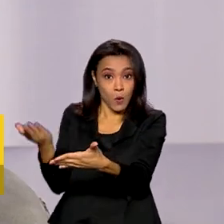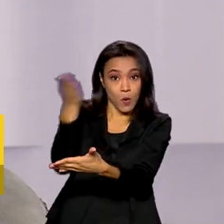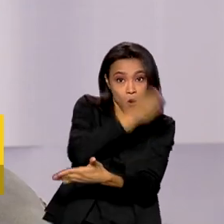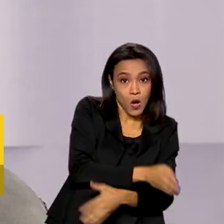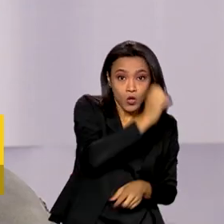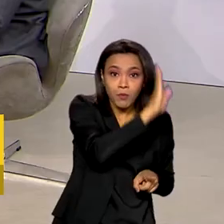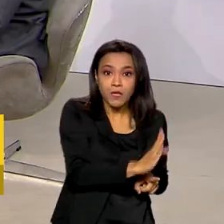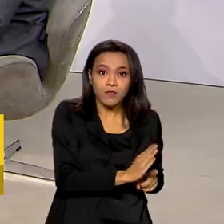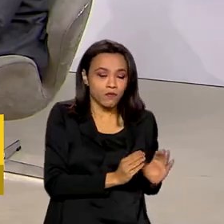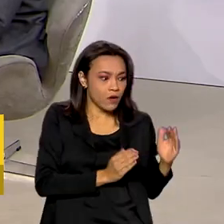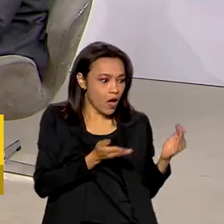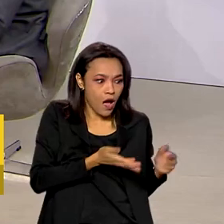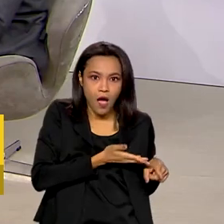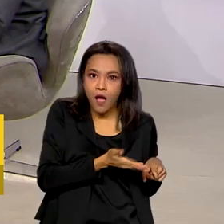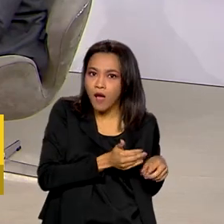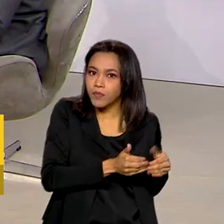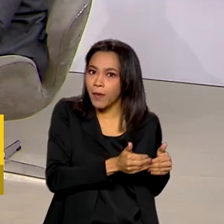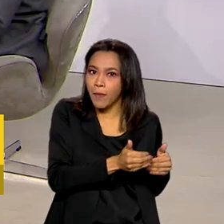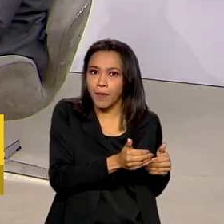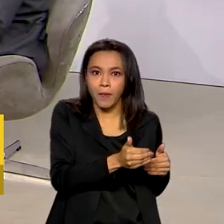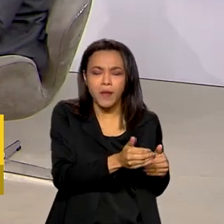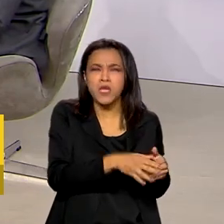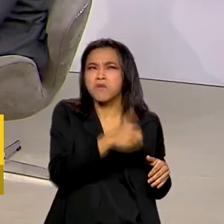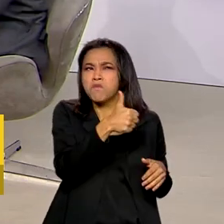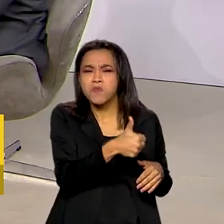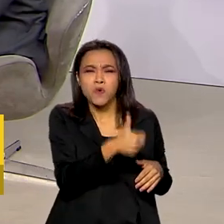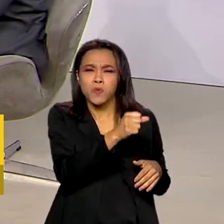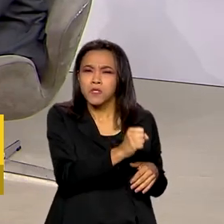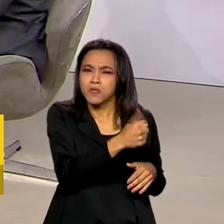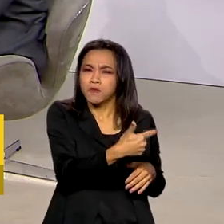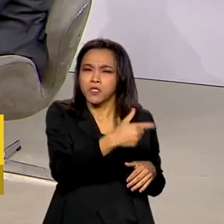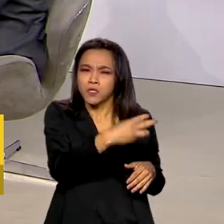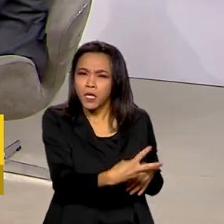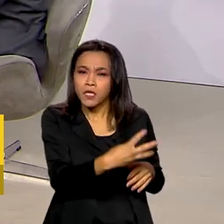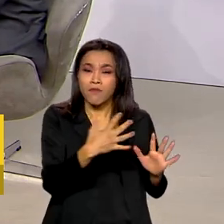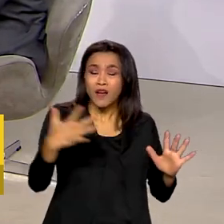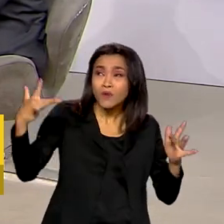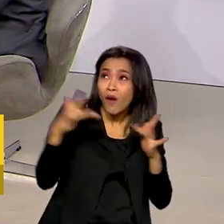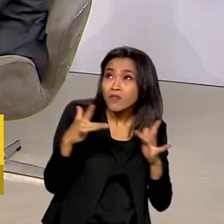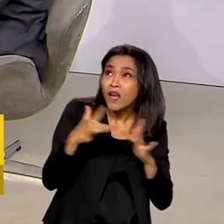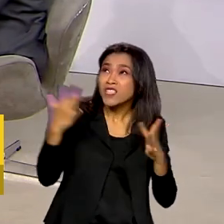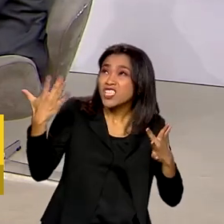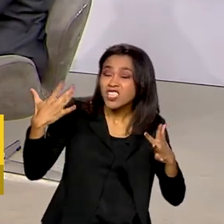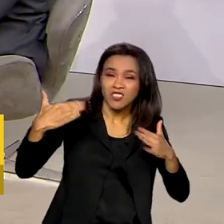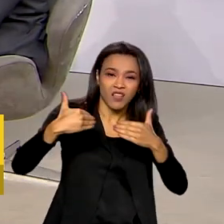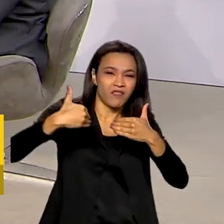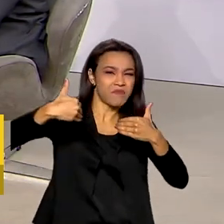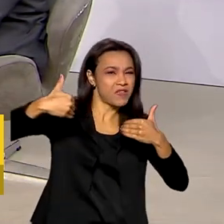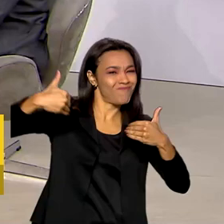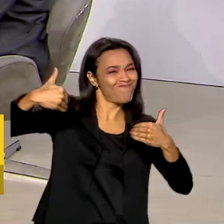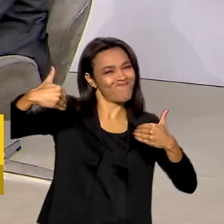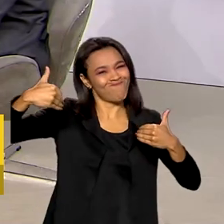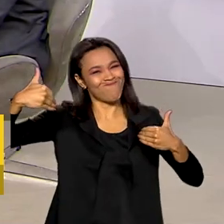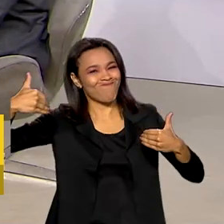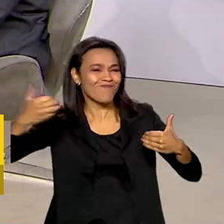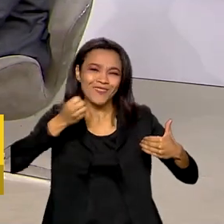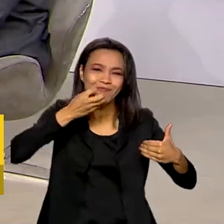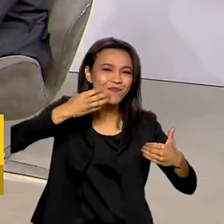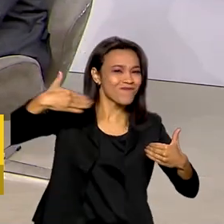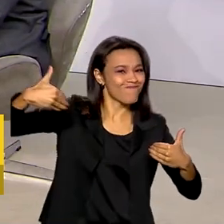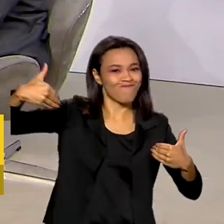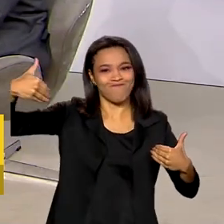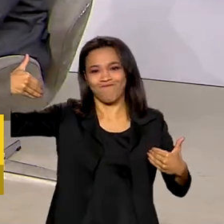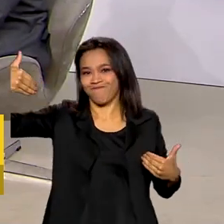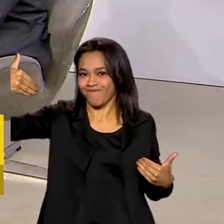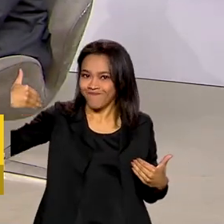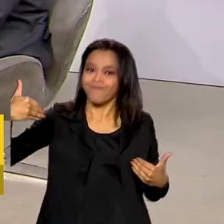guerra, por exemplo, termina no ano seguinte, 1823, só que as relações com Portugal continuam quebradas e o mal-estar continua existente,